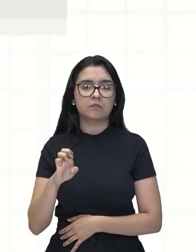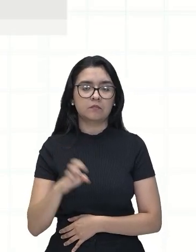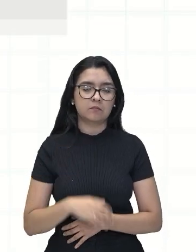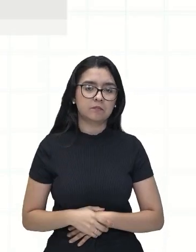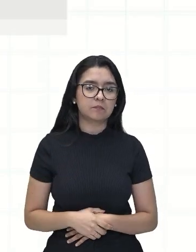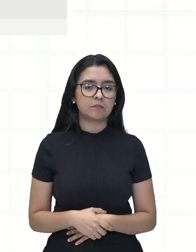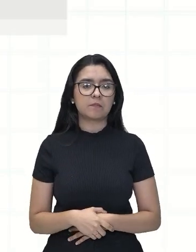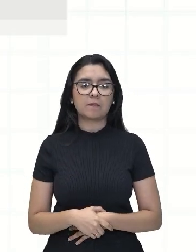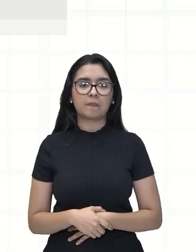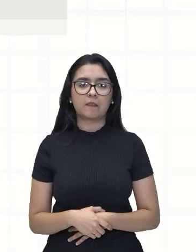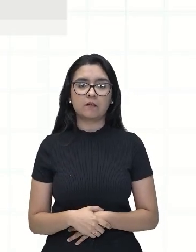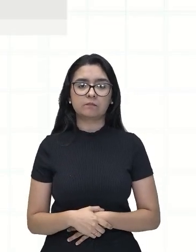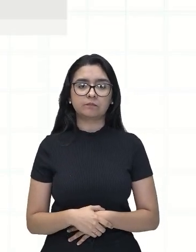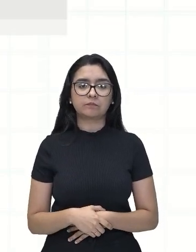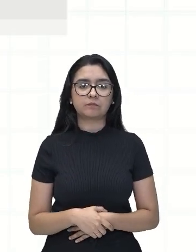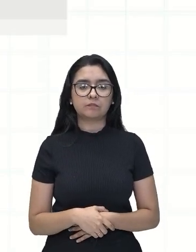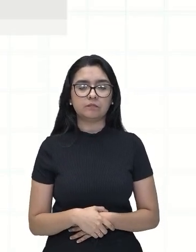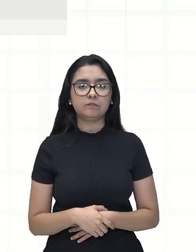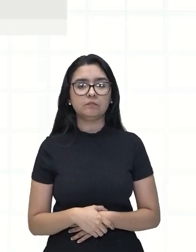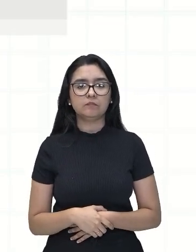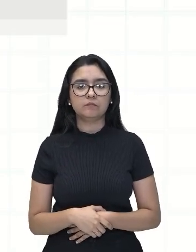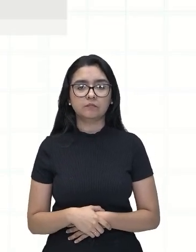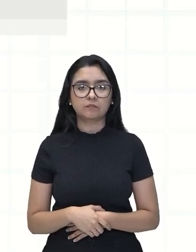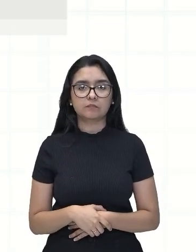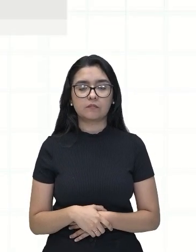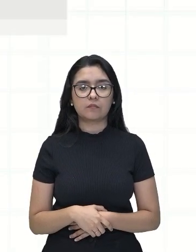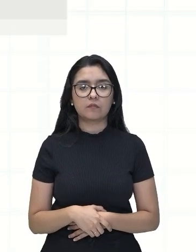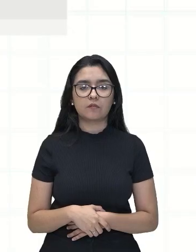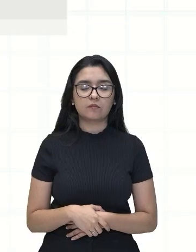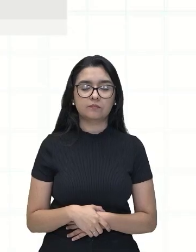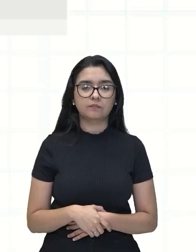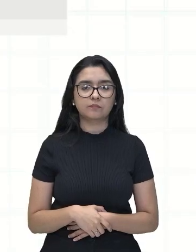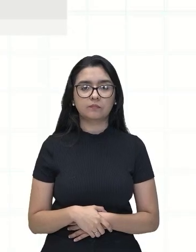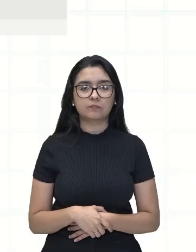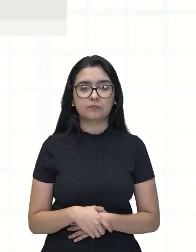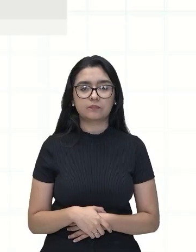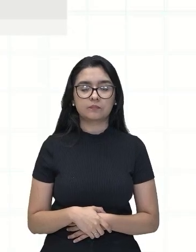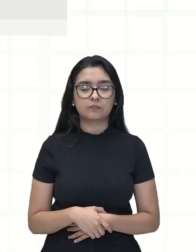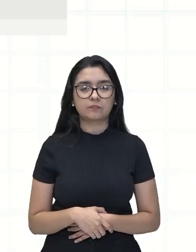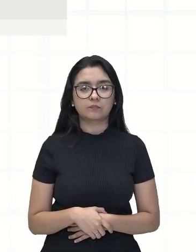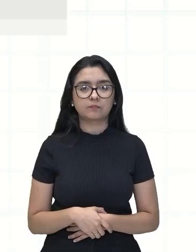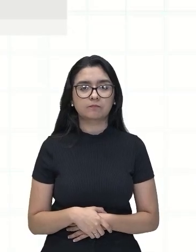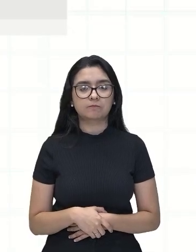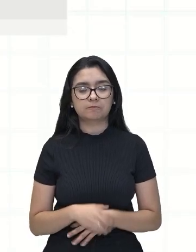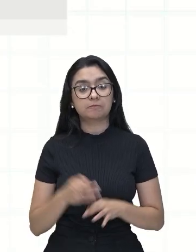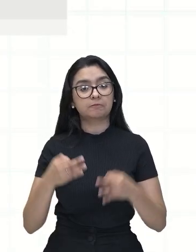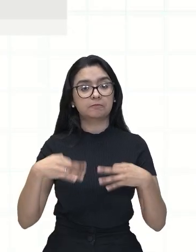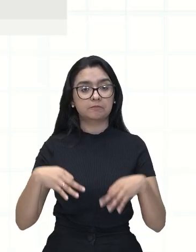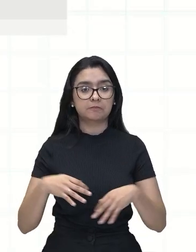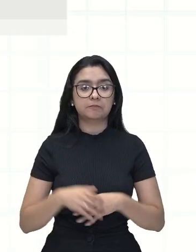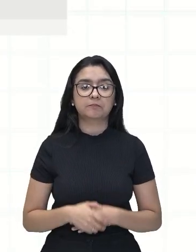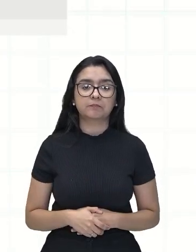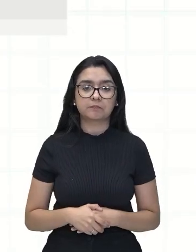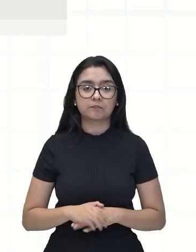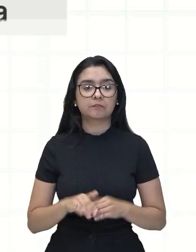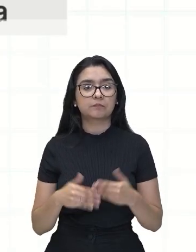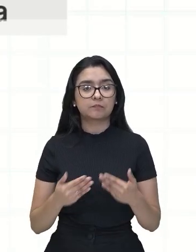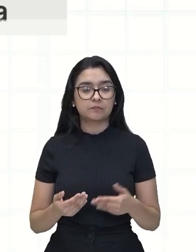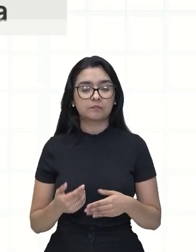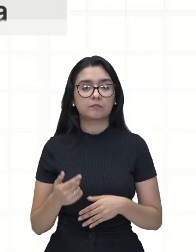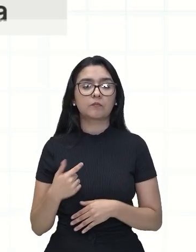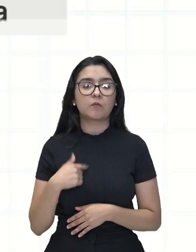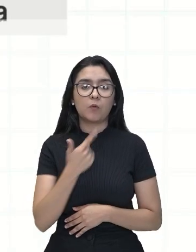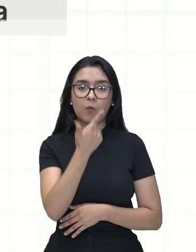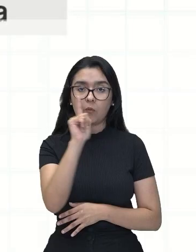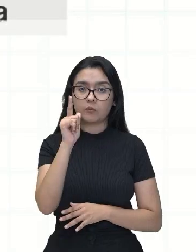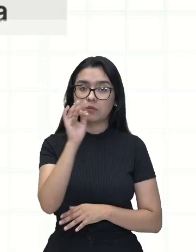hard, difícil, hardly, dificilmente, ok? Então, temos mais um exemplo aqui,